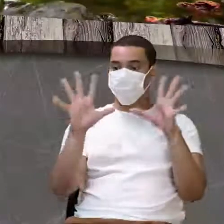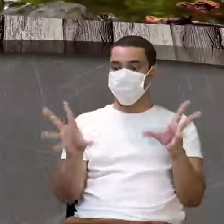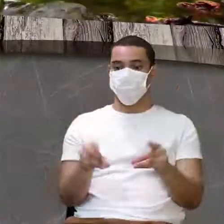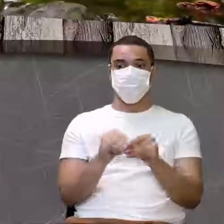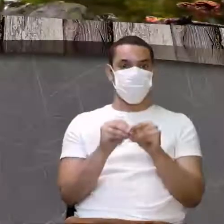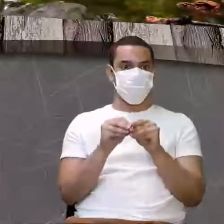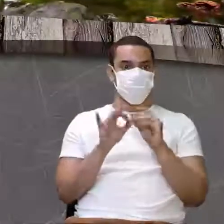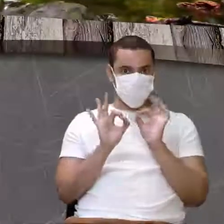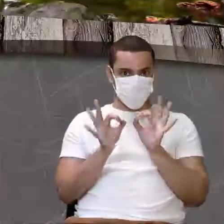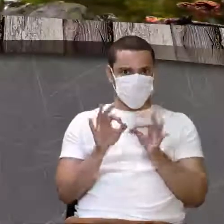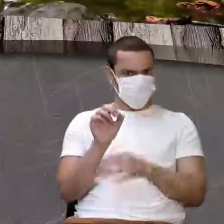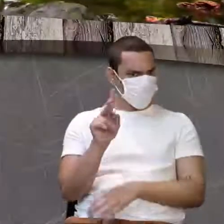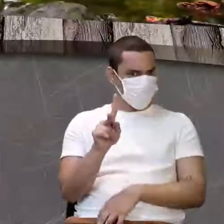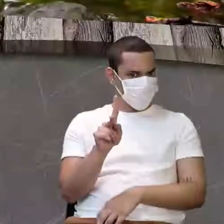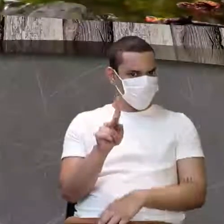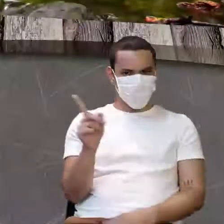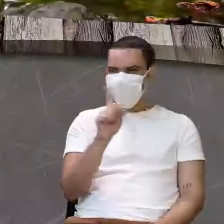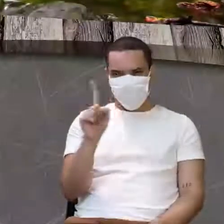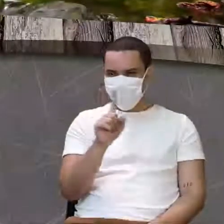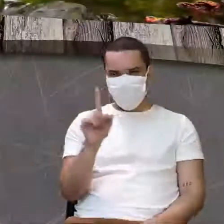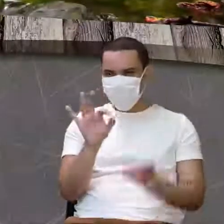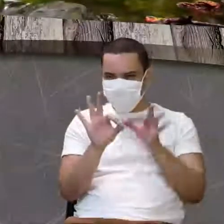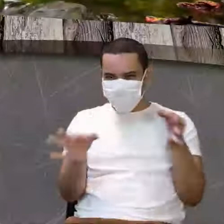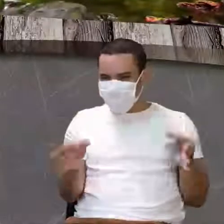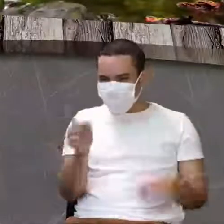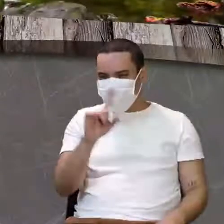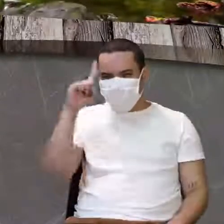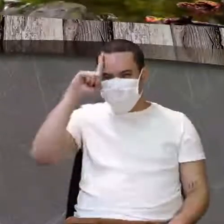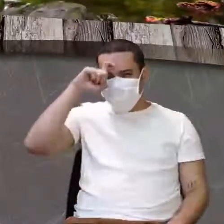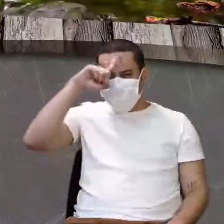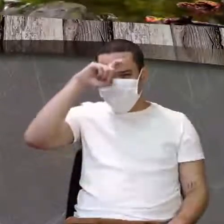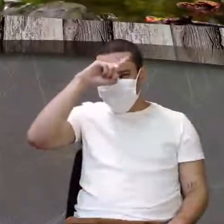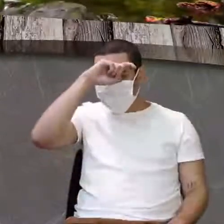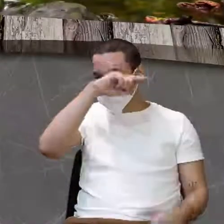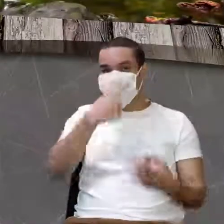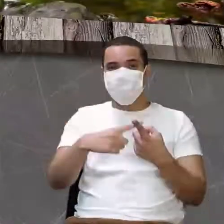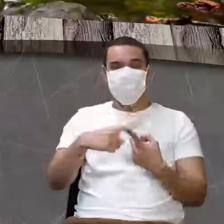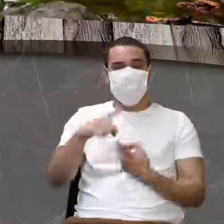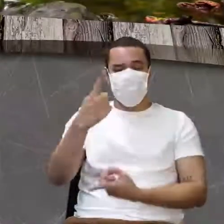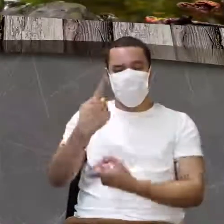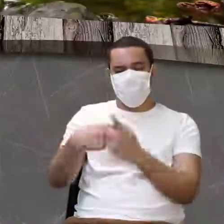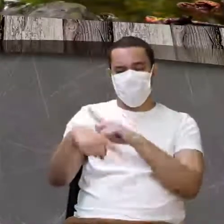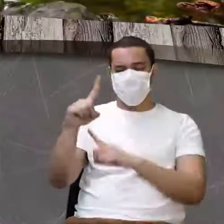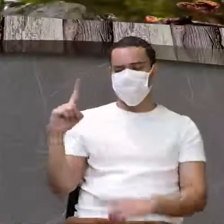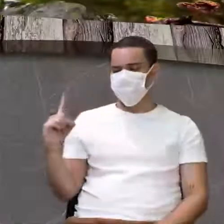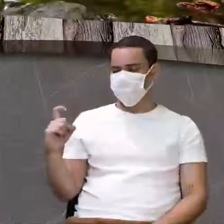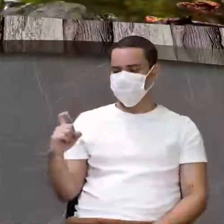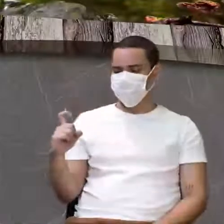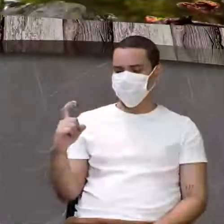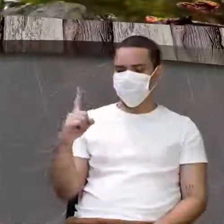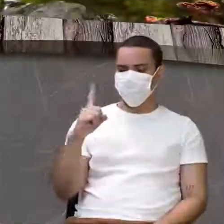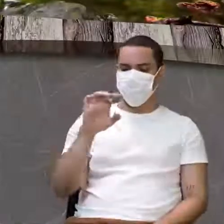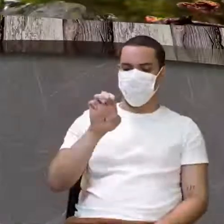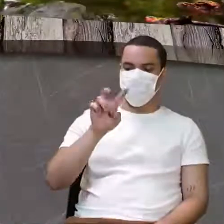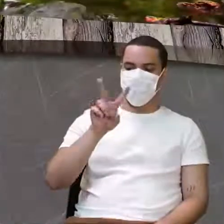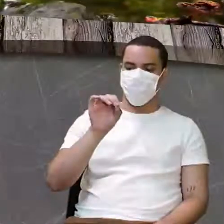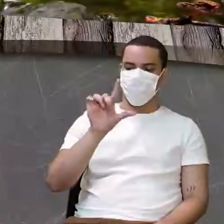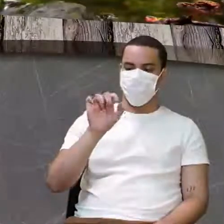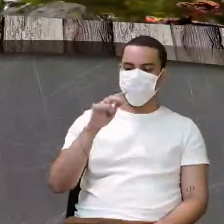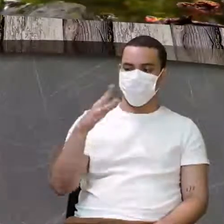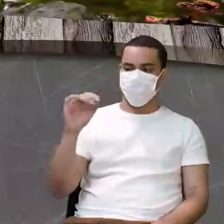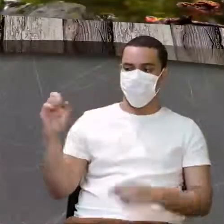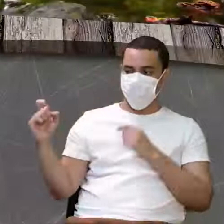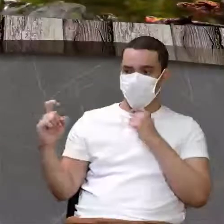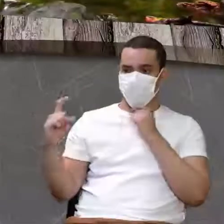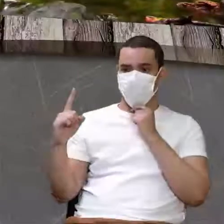Simplesiomorfias. Ok? Não é tão simples assim não, gente. Quando a gente está falando de evolução, o negócio, a gente conceituar uma coisa é